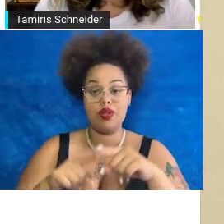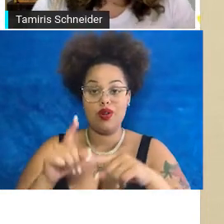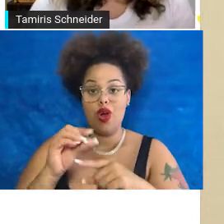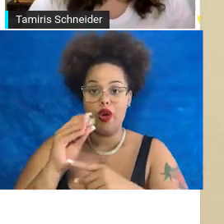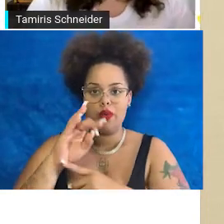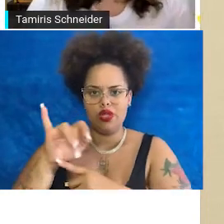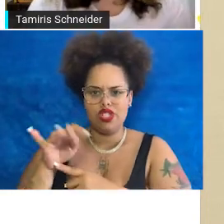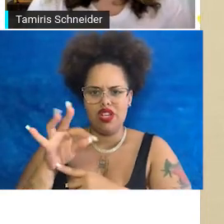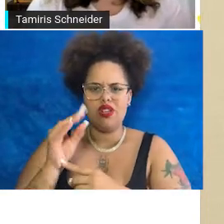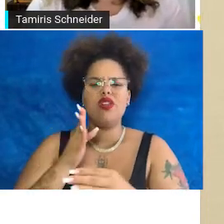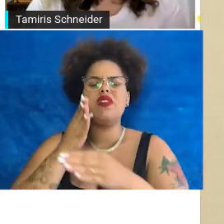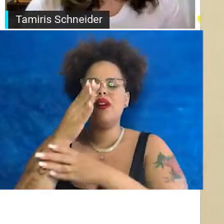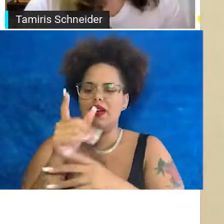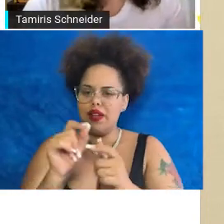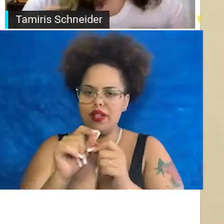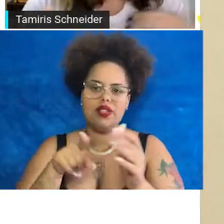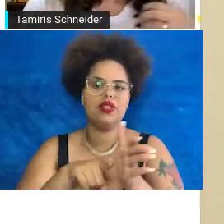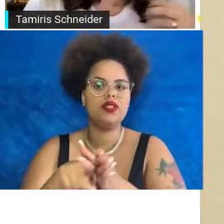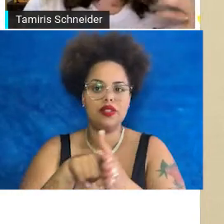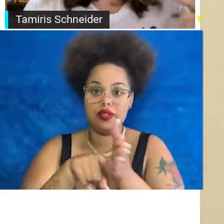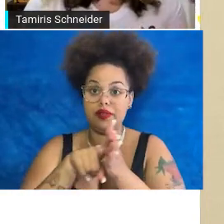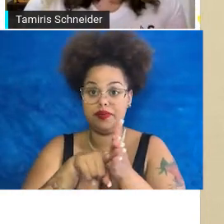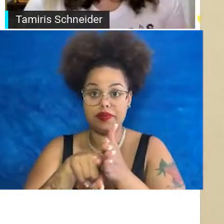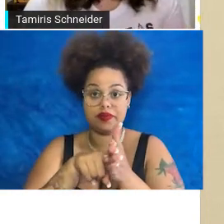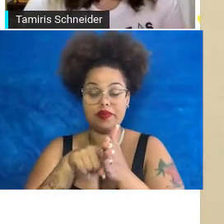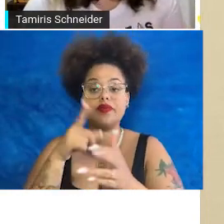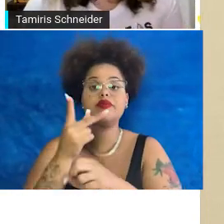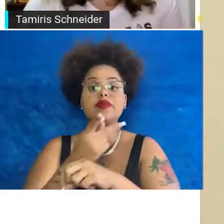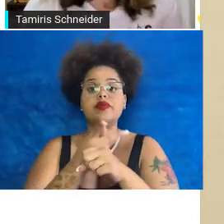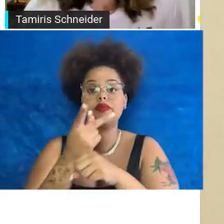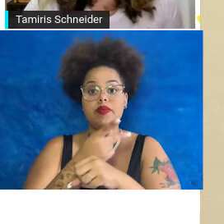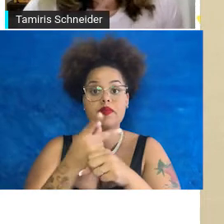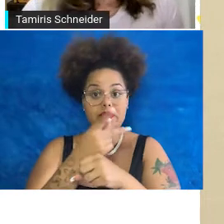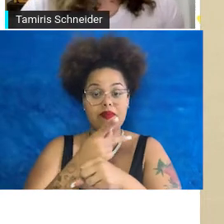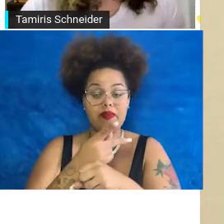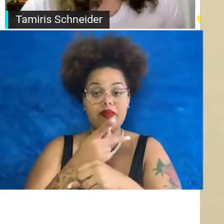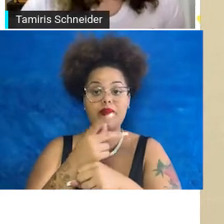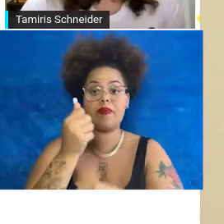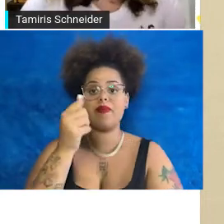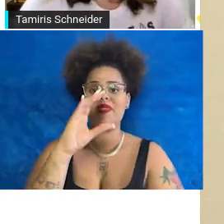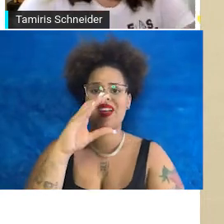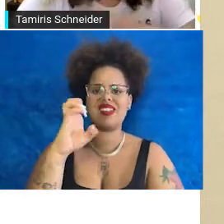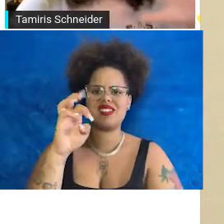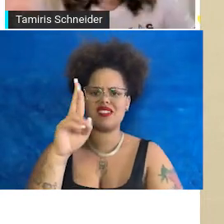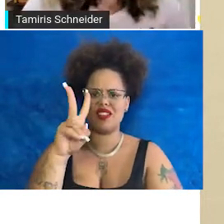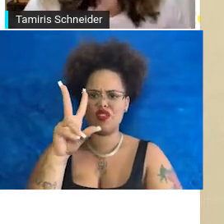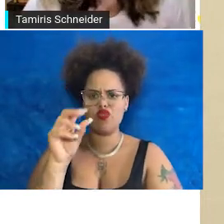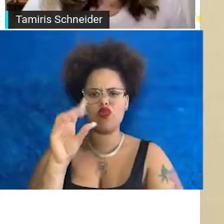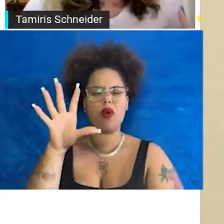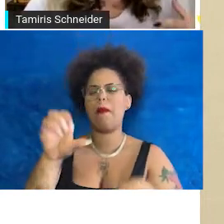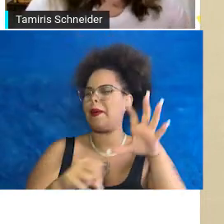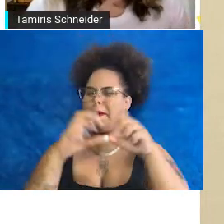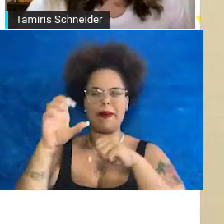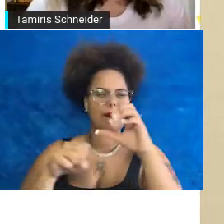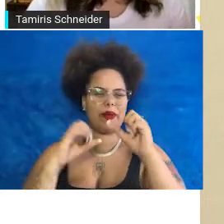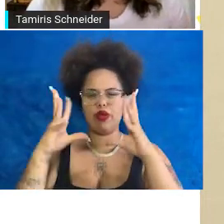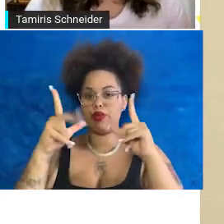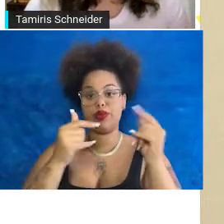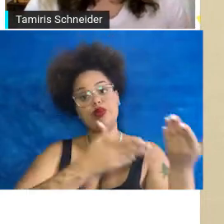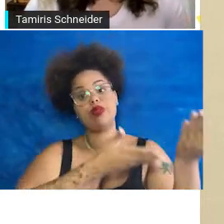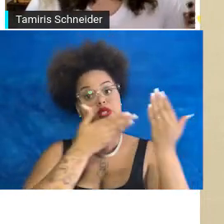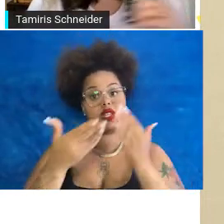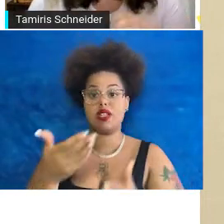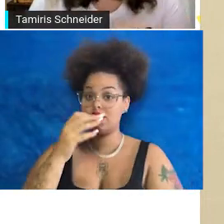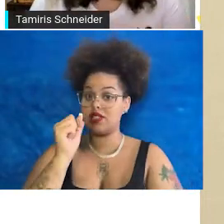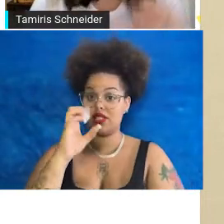vai lá fazer pesquisa, caçar acervo, vamos pegar tudo aqui e trazer para o set.